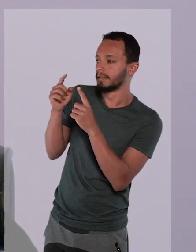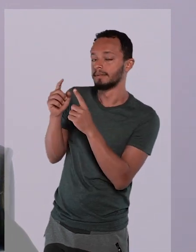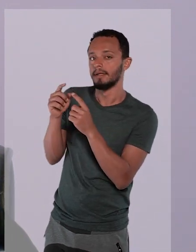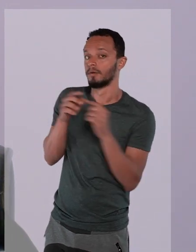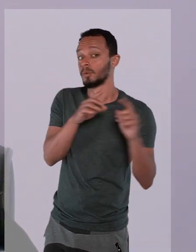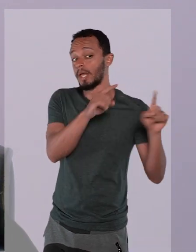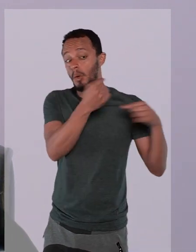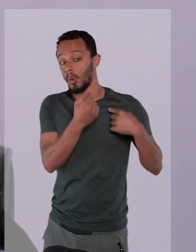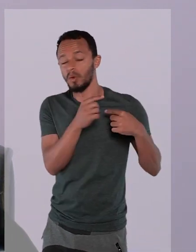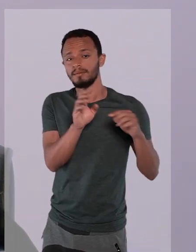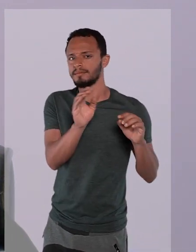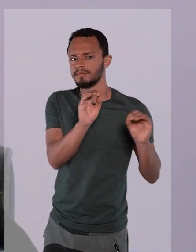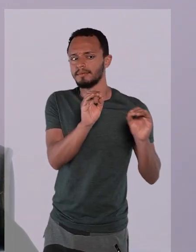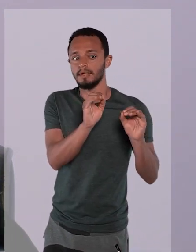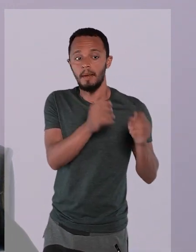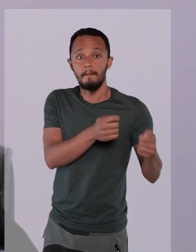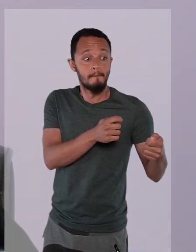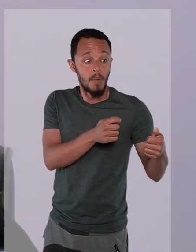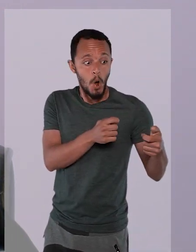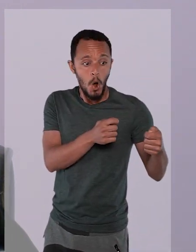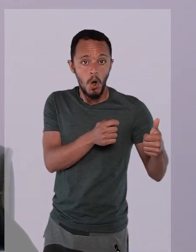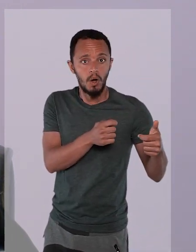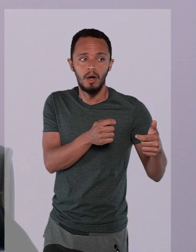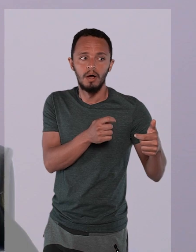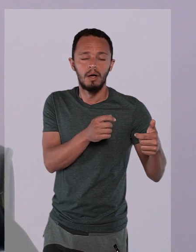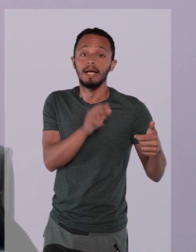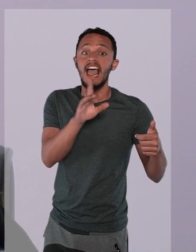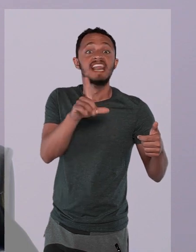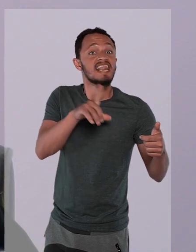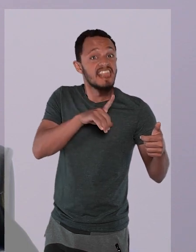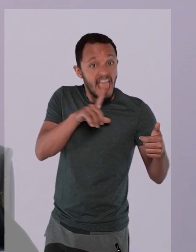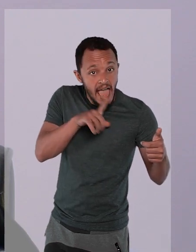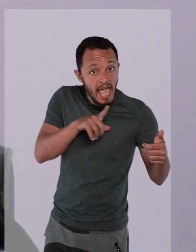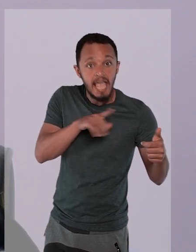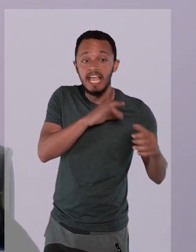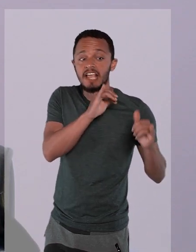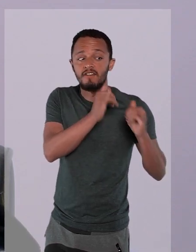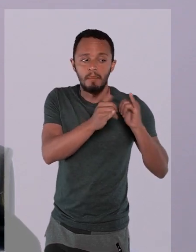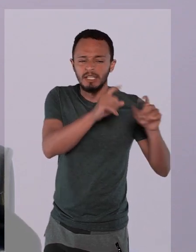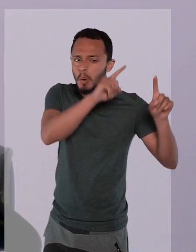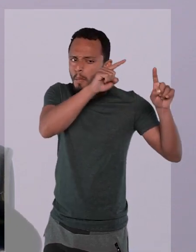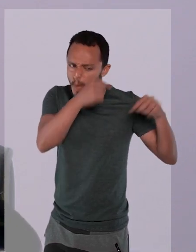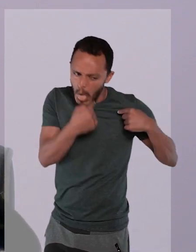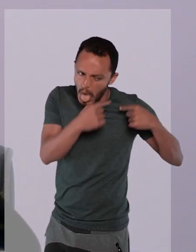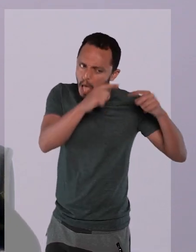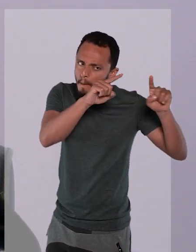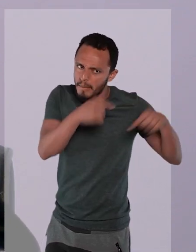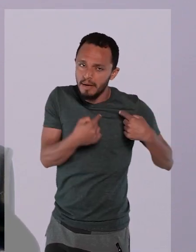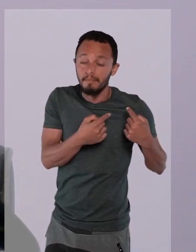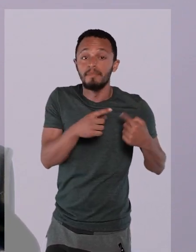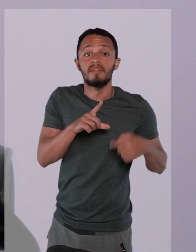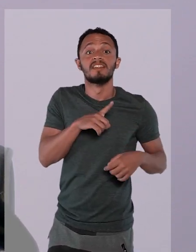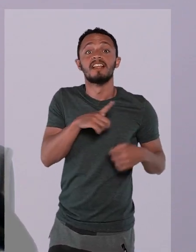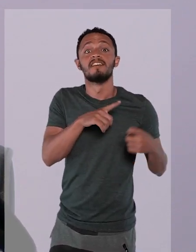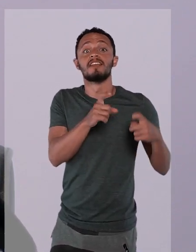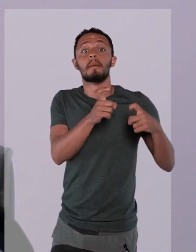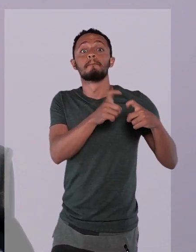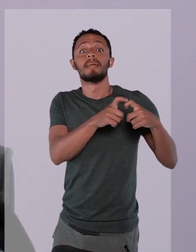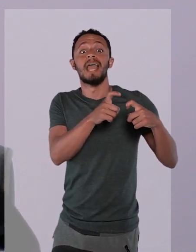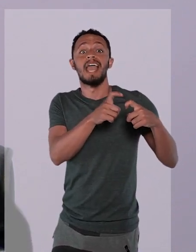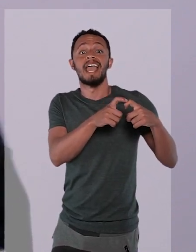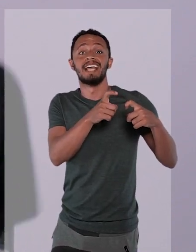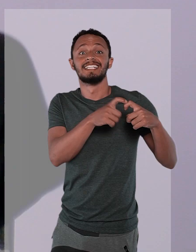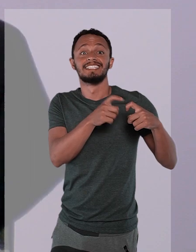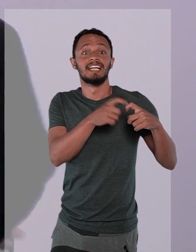recebeu, também recebi muitas falas, assim, né? Desde essa médica que deve estar